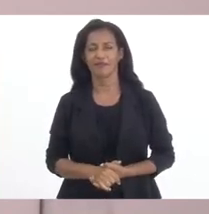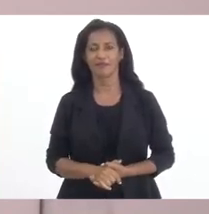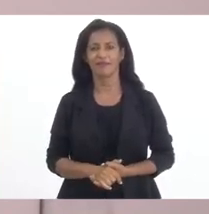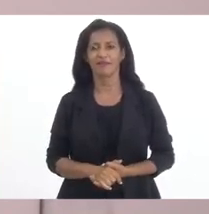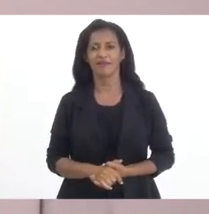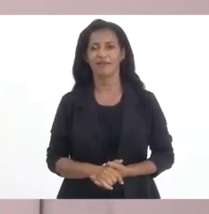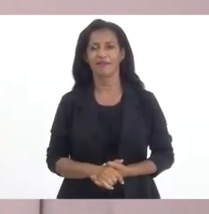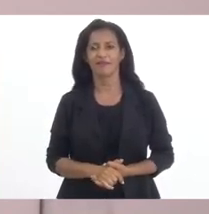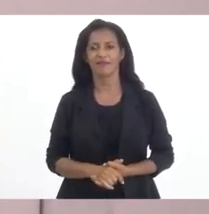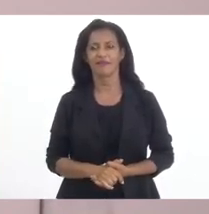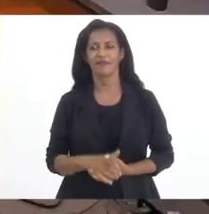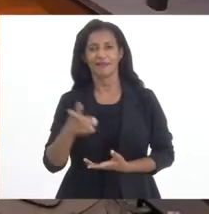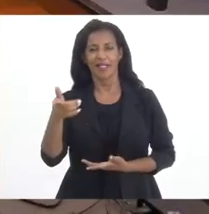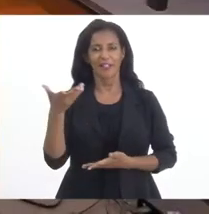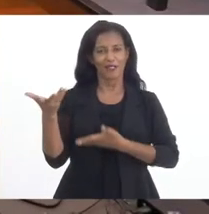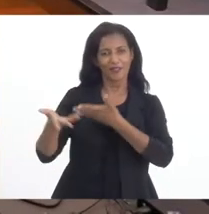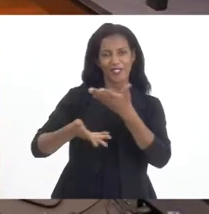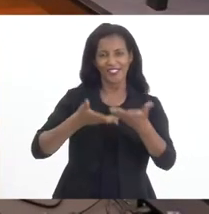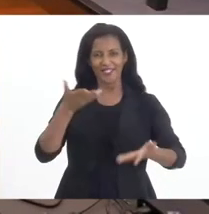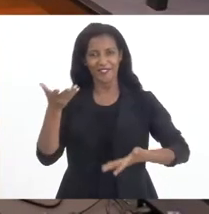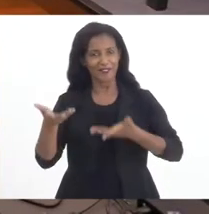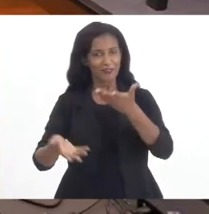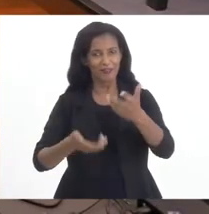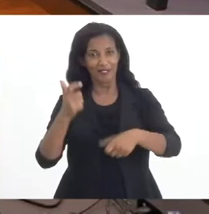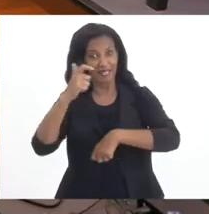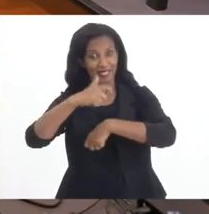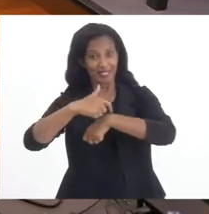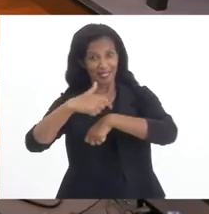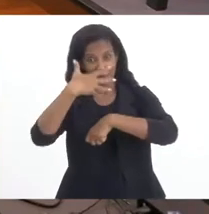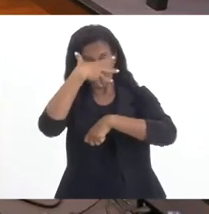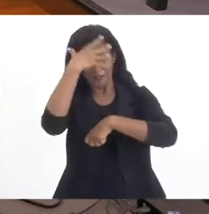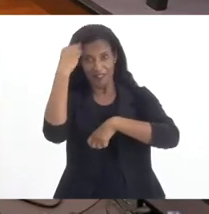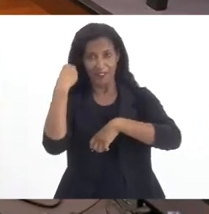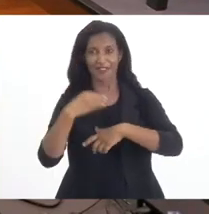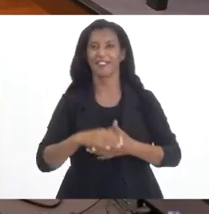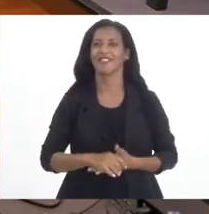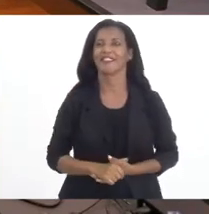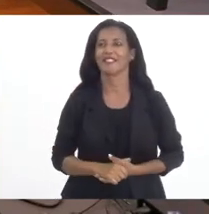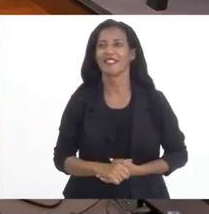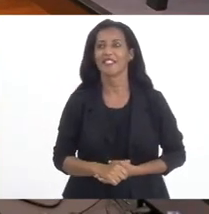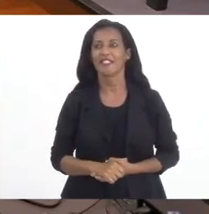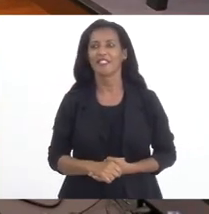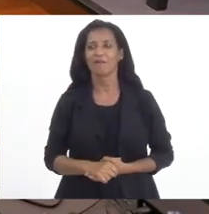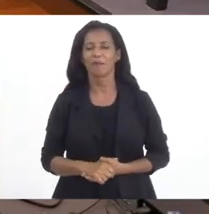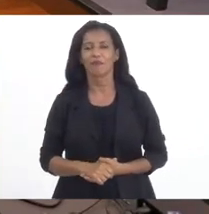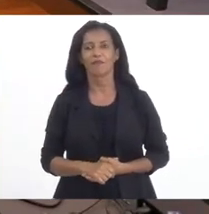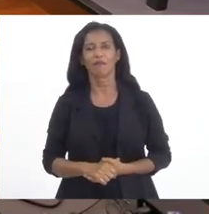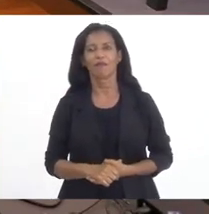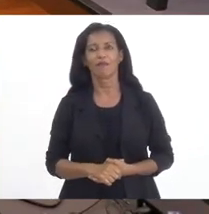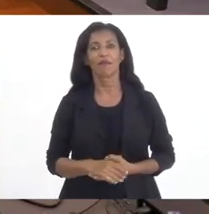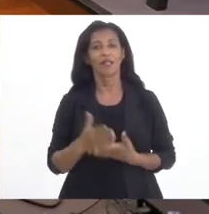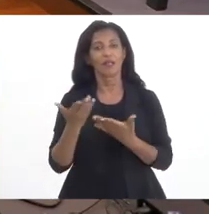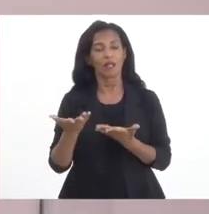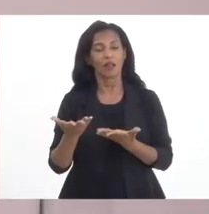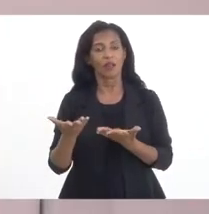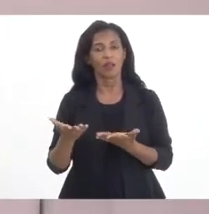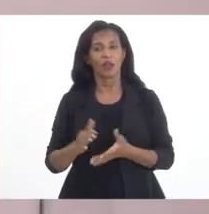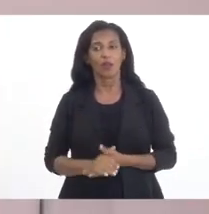vai nos envolvendo nas suas histórias, a gente vai esquecendo o tempo. Mas, então, o fato